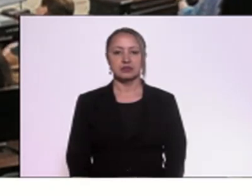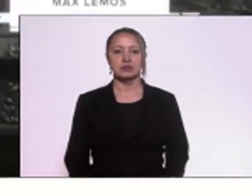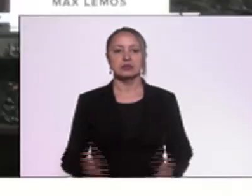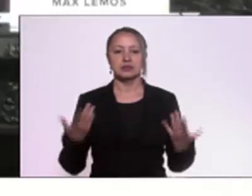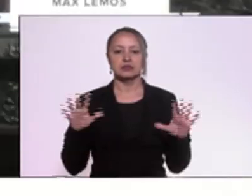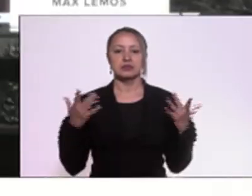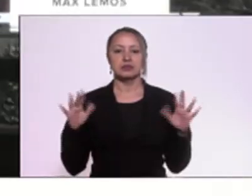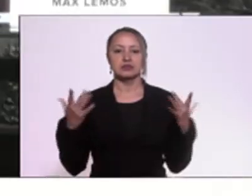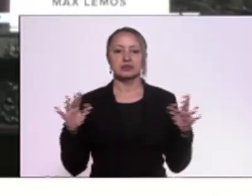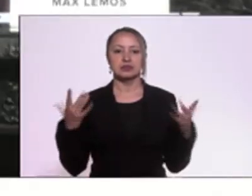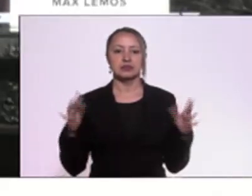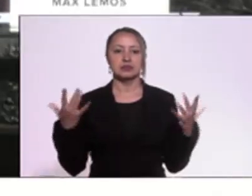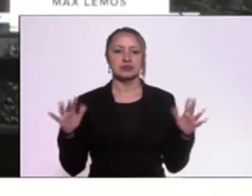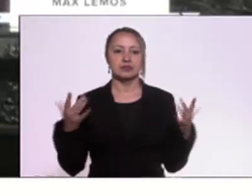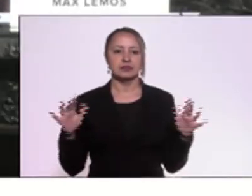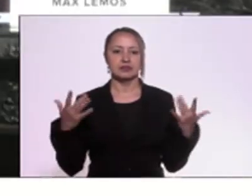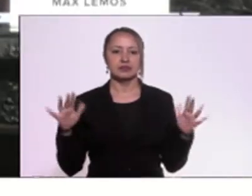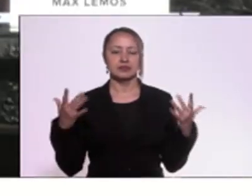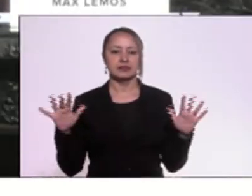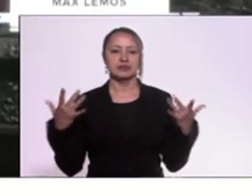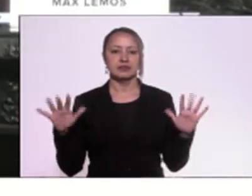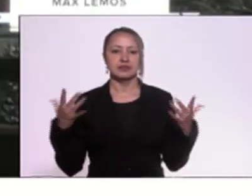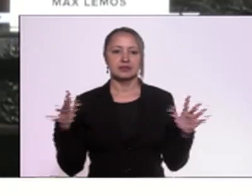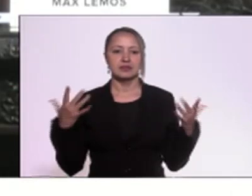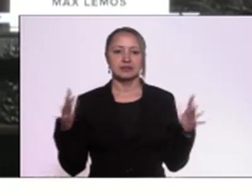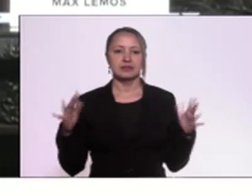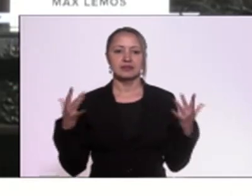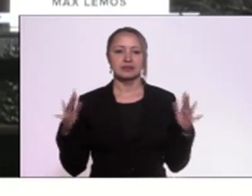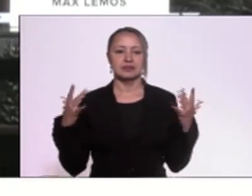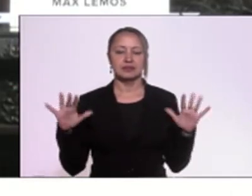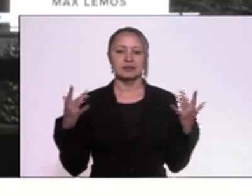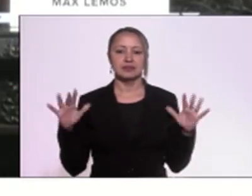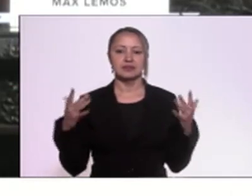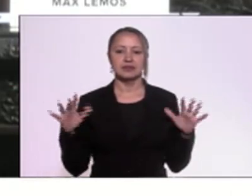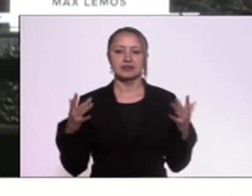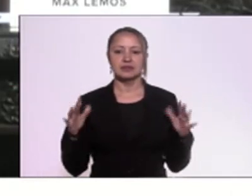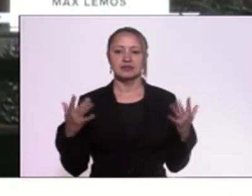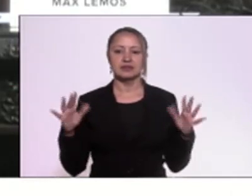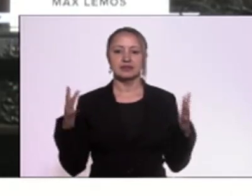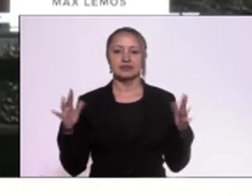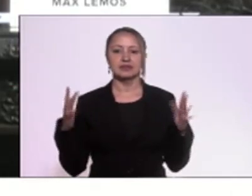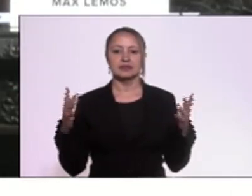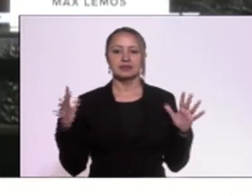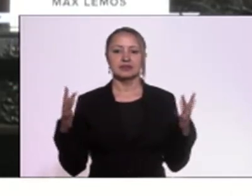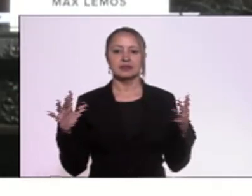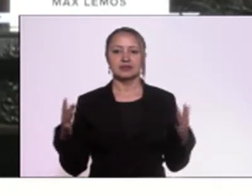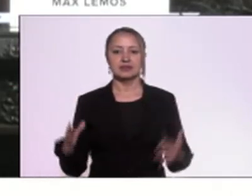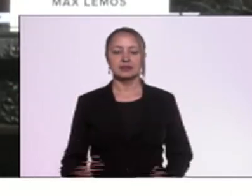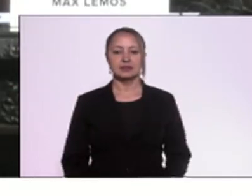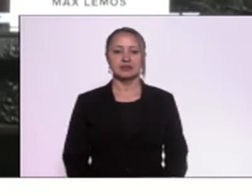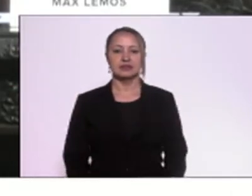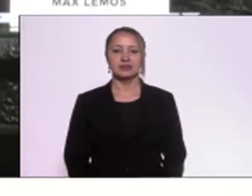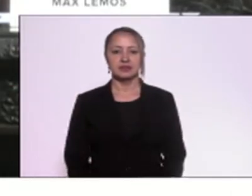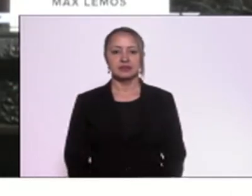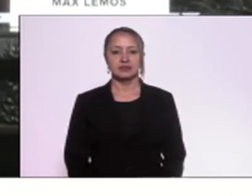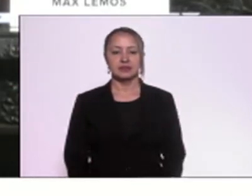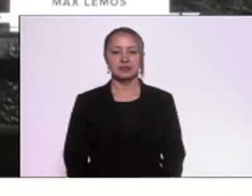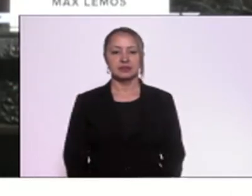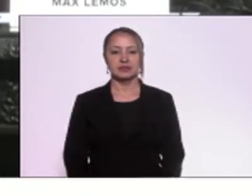isso realidade. É uma dedicação diária de suor para manter toda